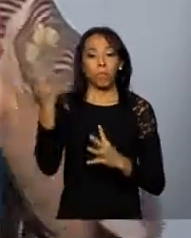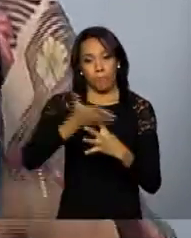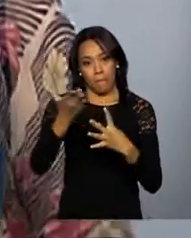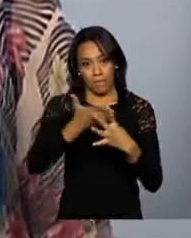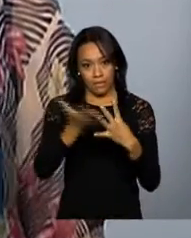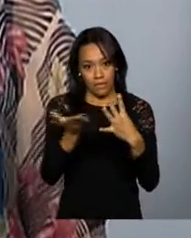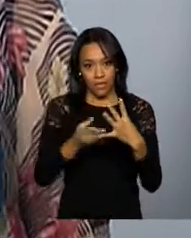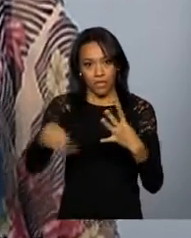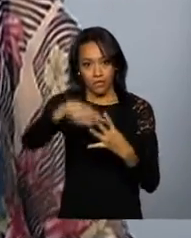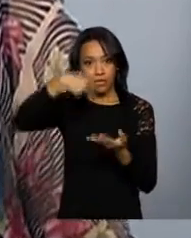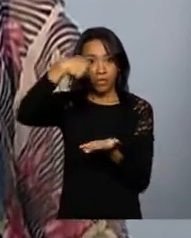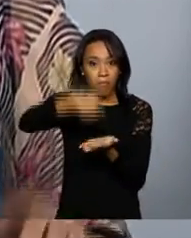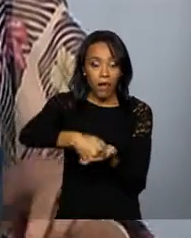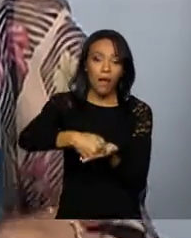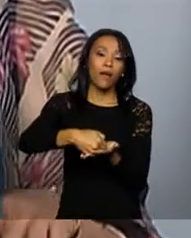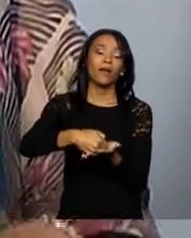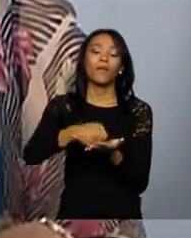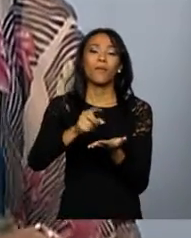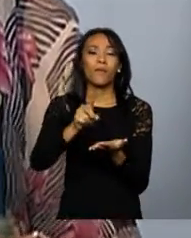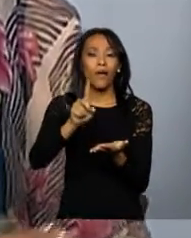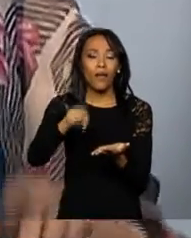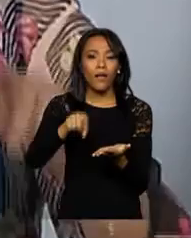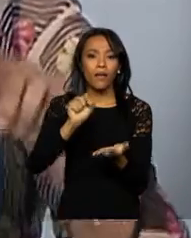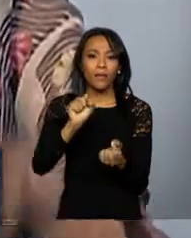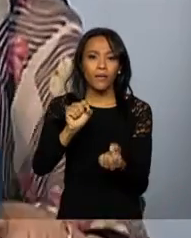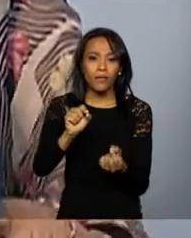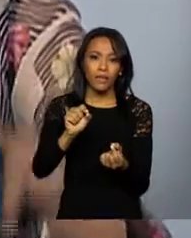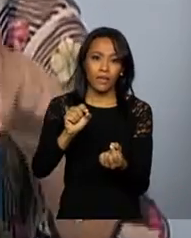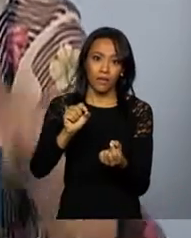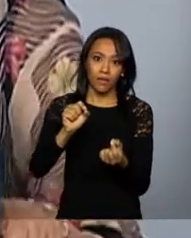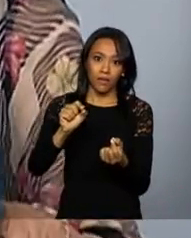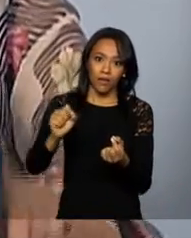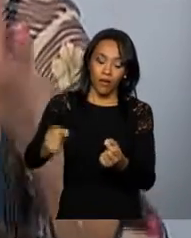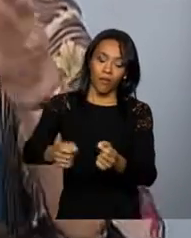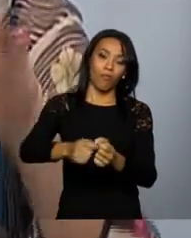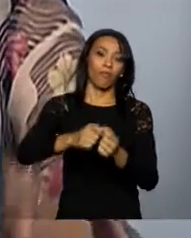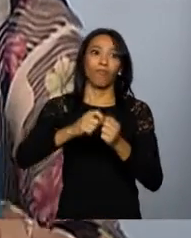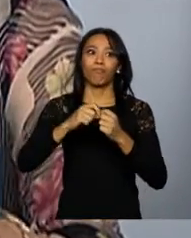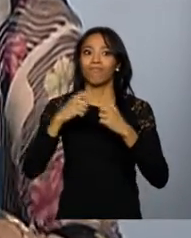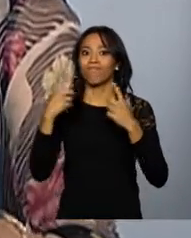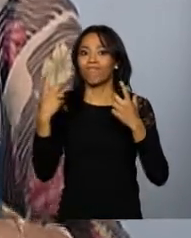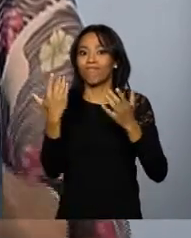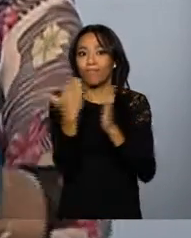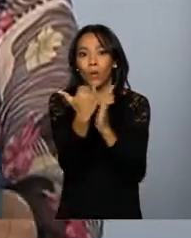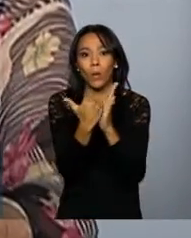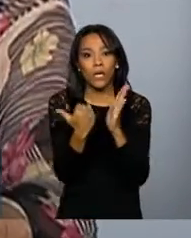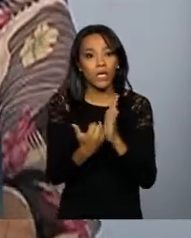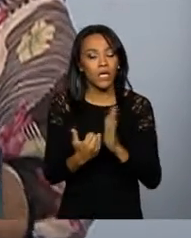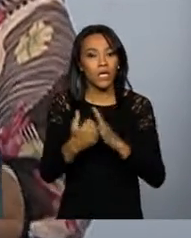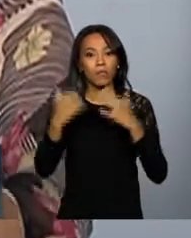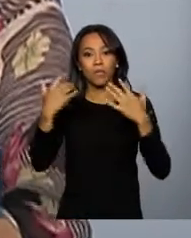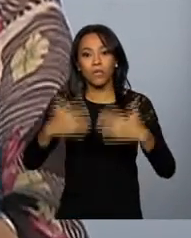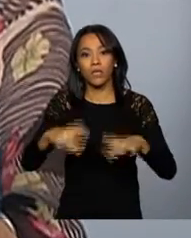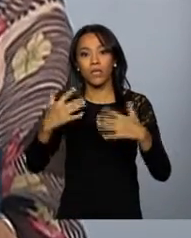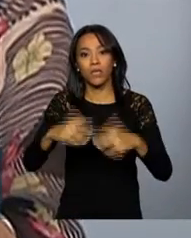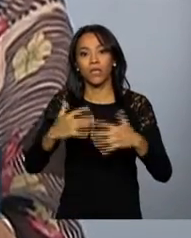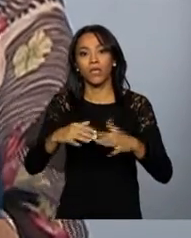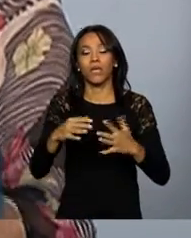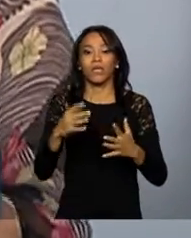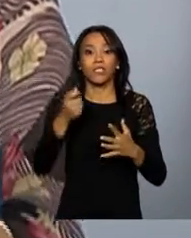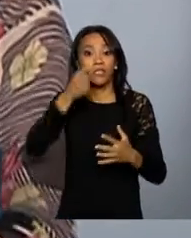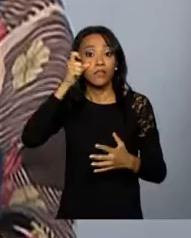da prestação transforma esse no maior programa popular de interesse